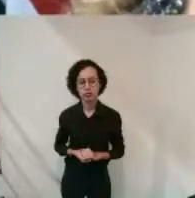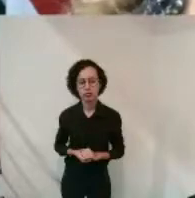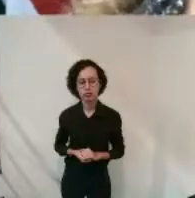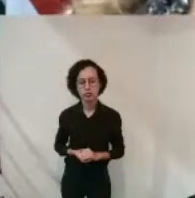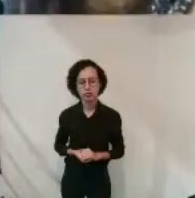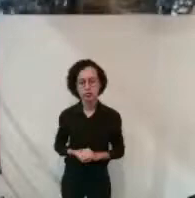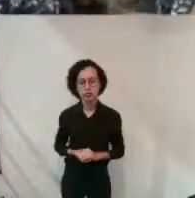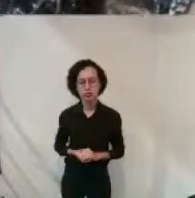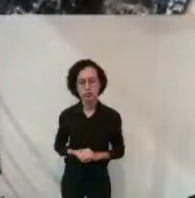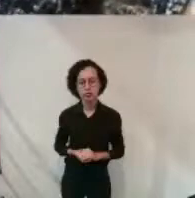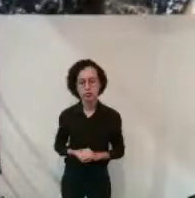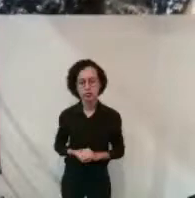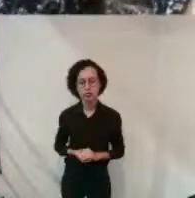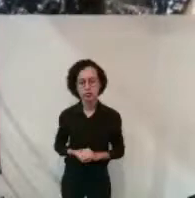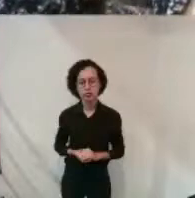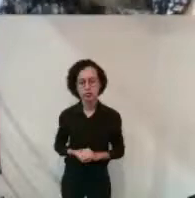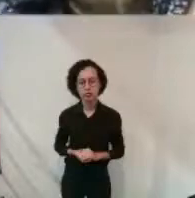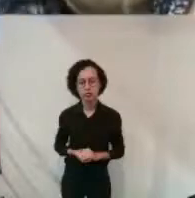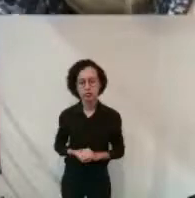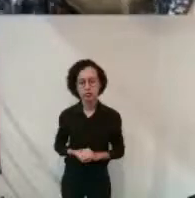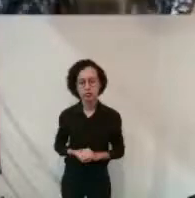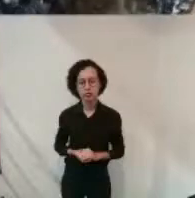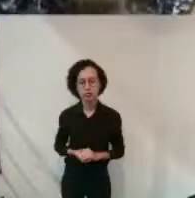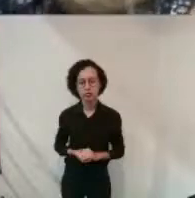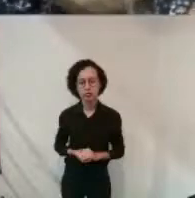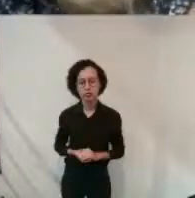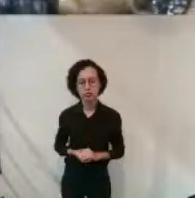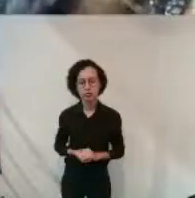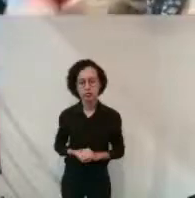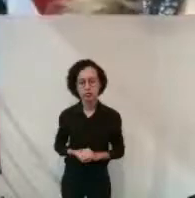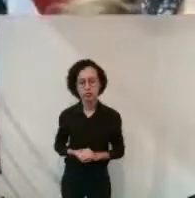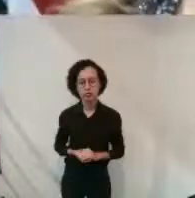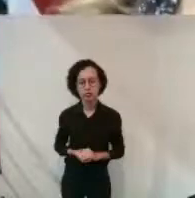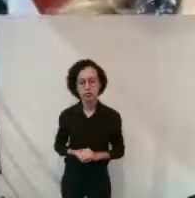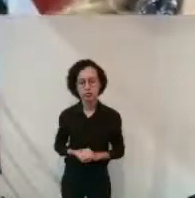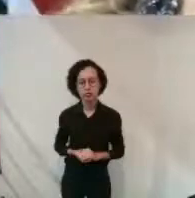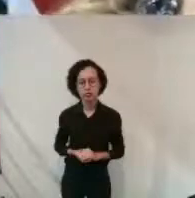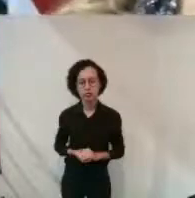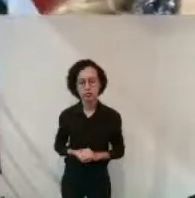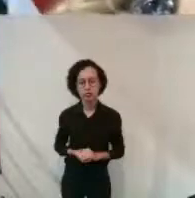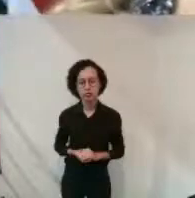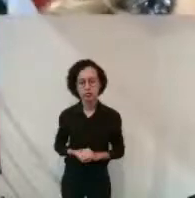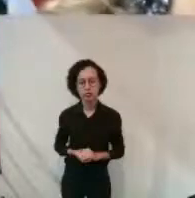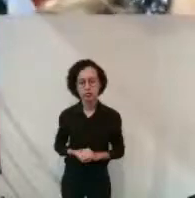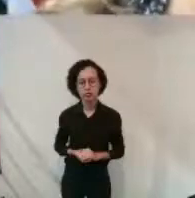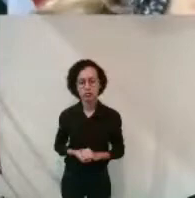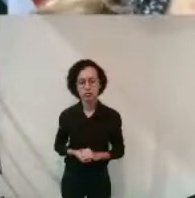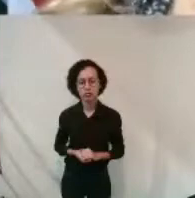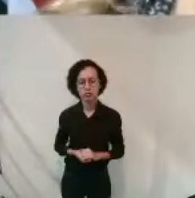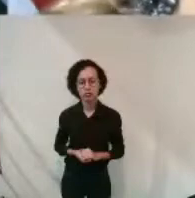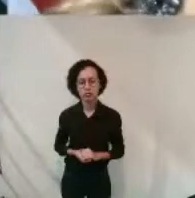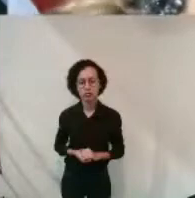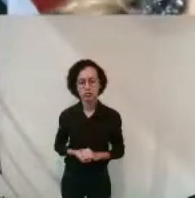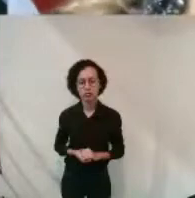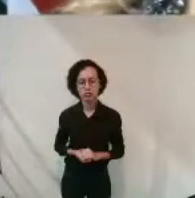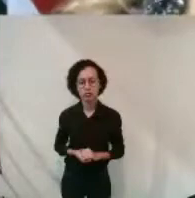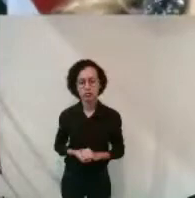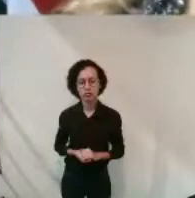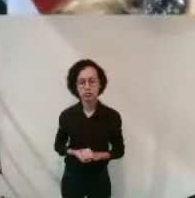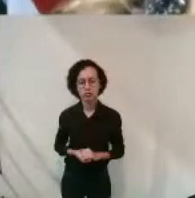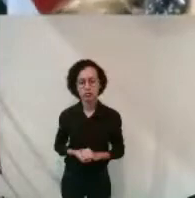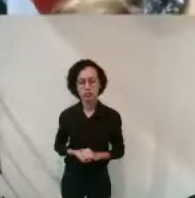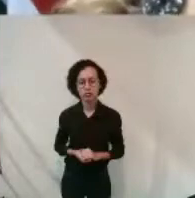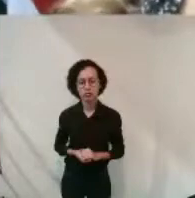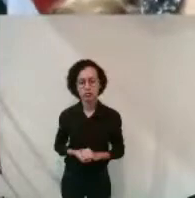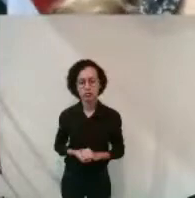de priorização para a destinação desses resíduos sólidos. O nosso objetivo com isso, do legislador, aí do Ministério Público e do